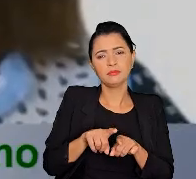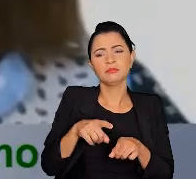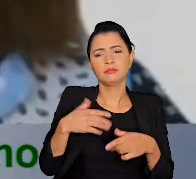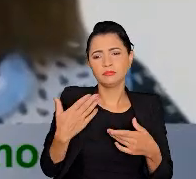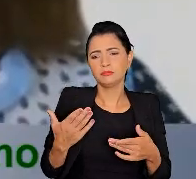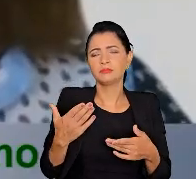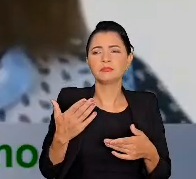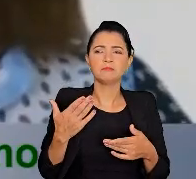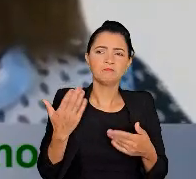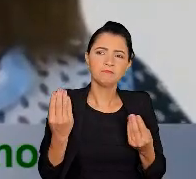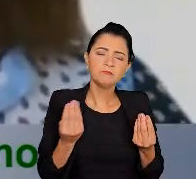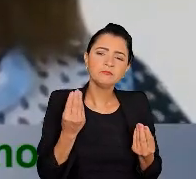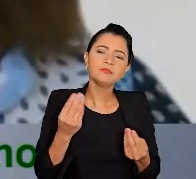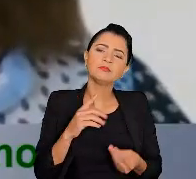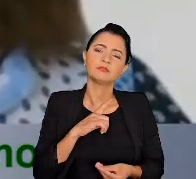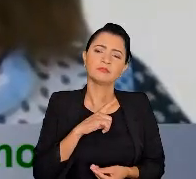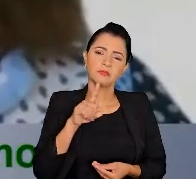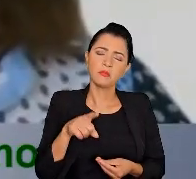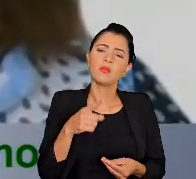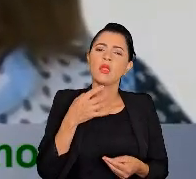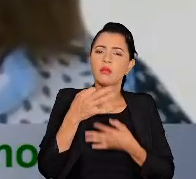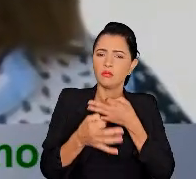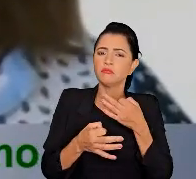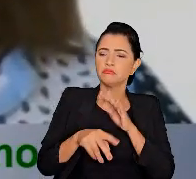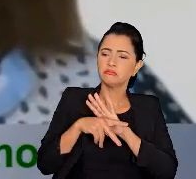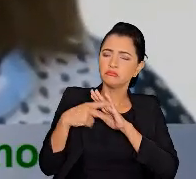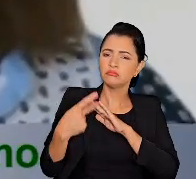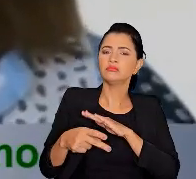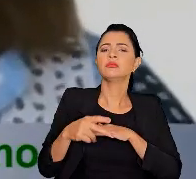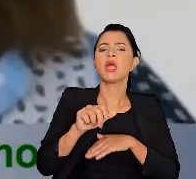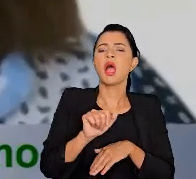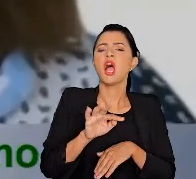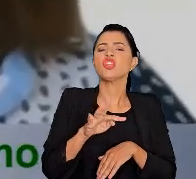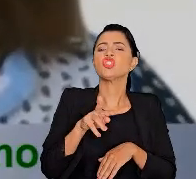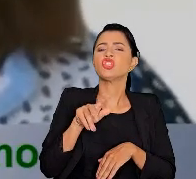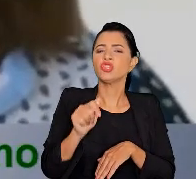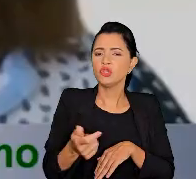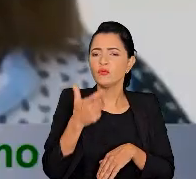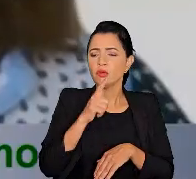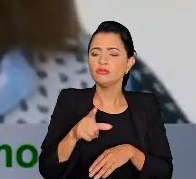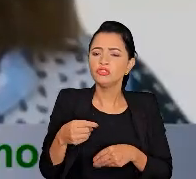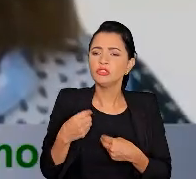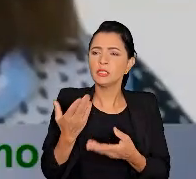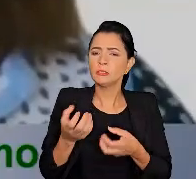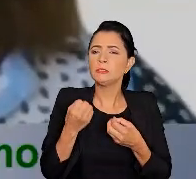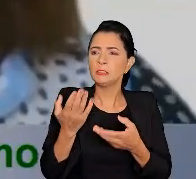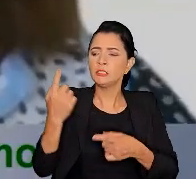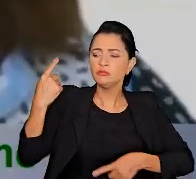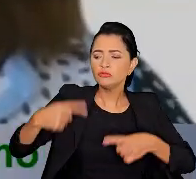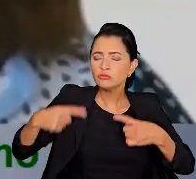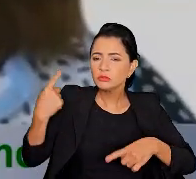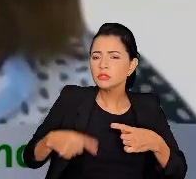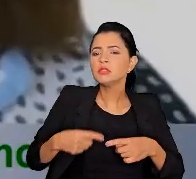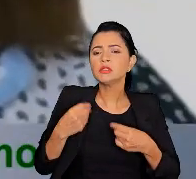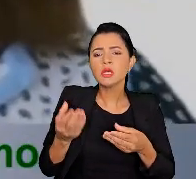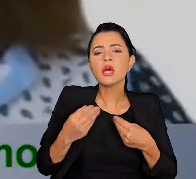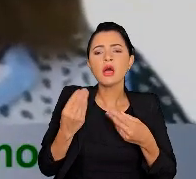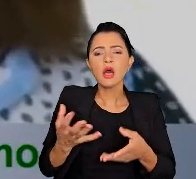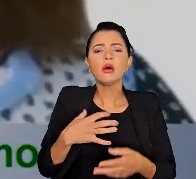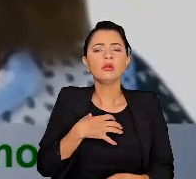penso, uma posição proativa, no sentido de trazer essas discussões, no sentido